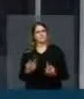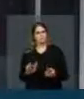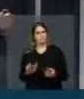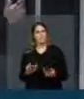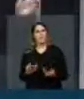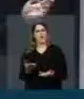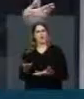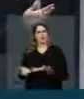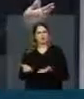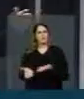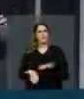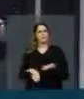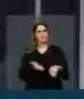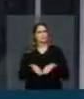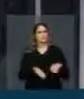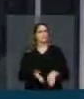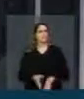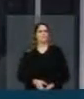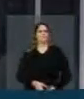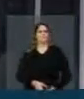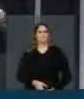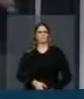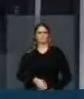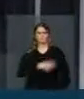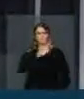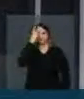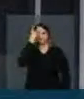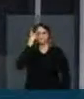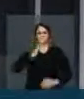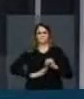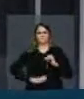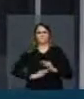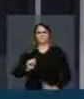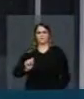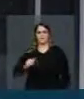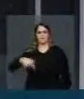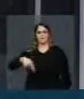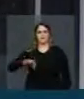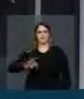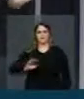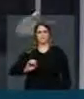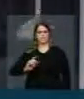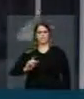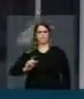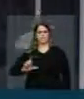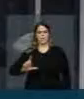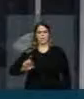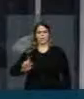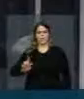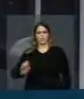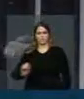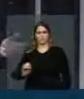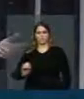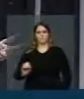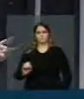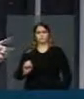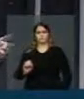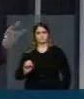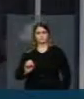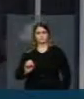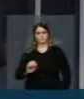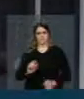Não se pode uma antropóloga, uma antropóloga, fazer o laudo para